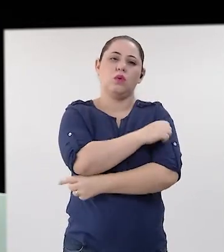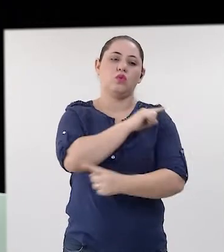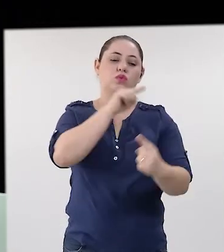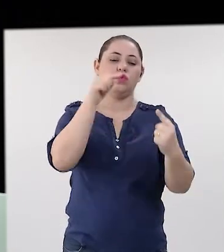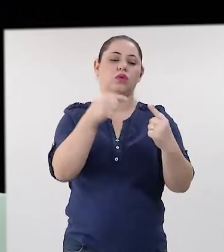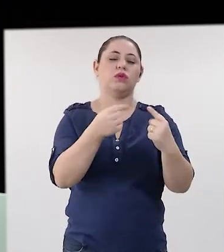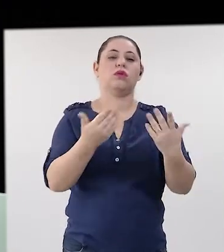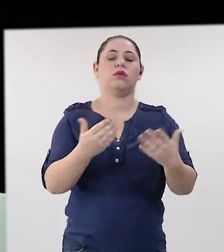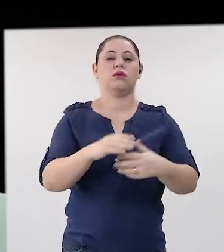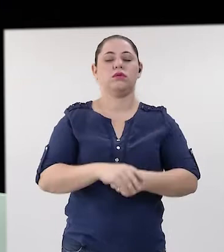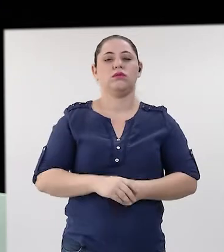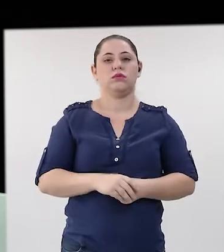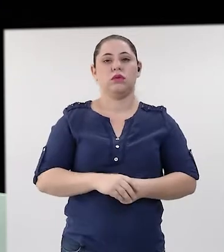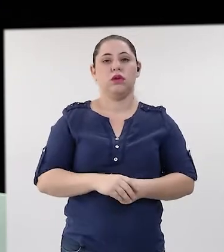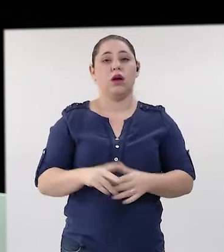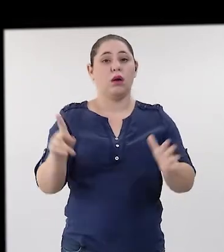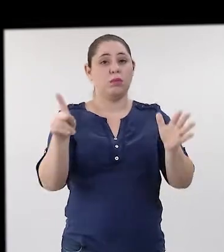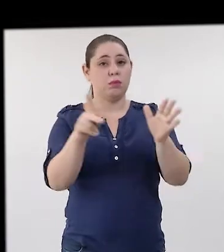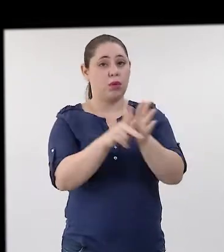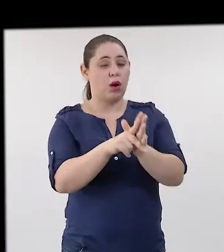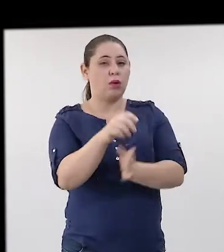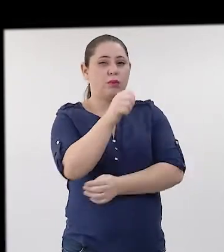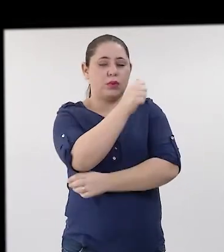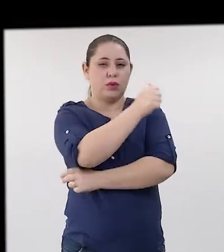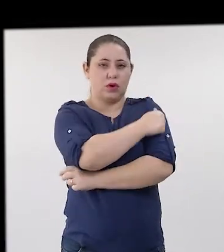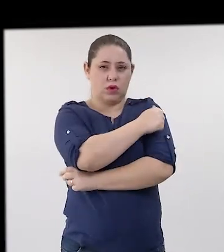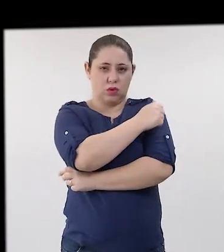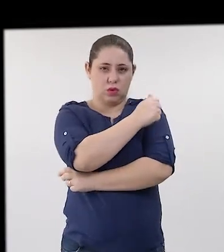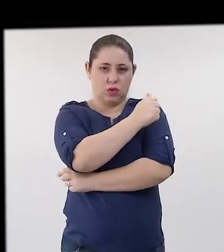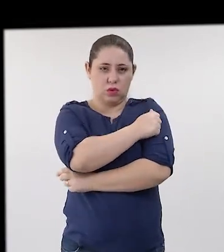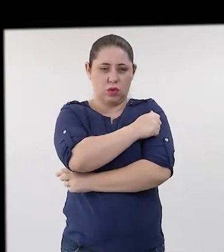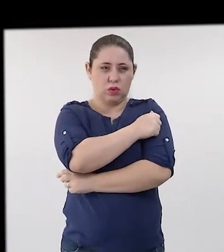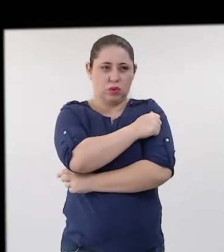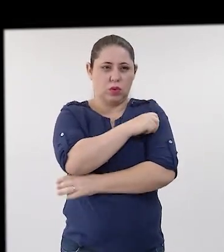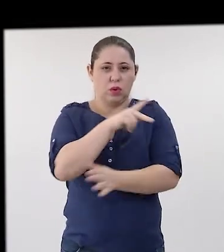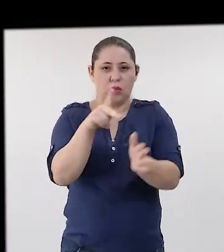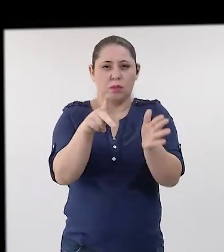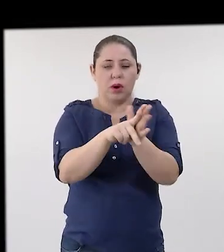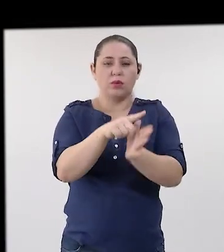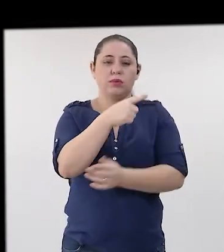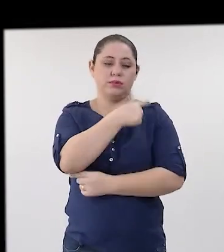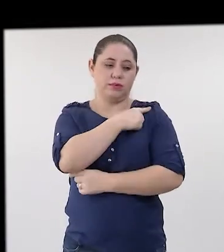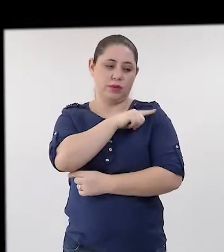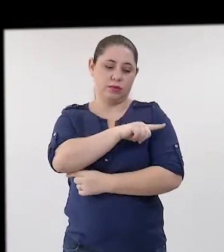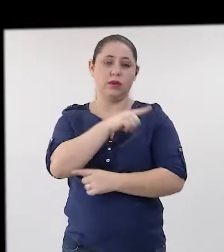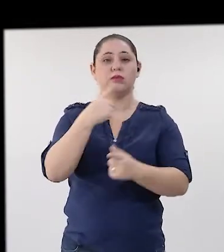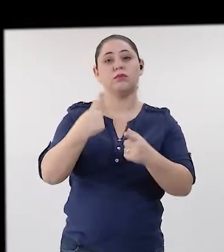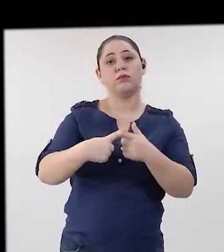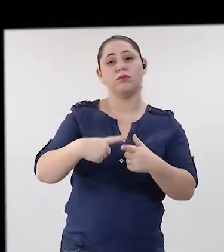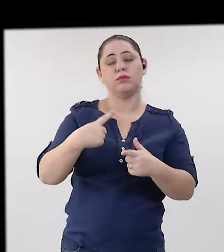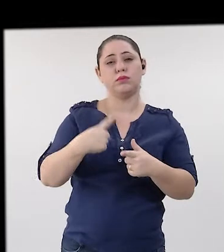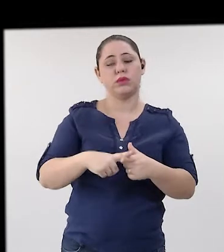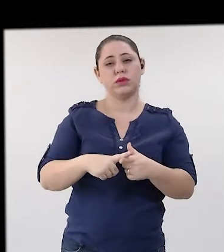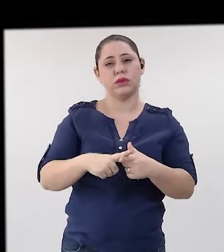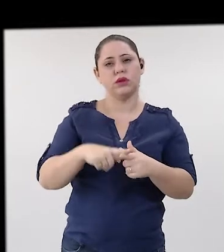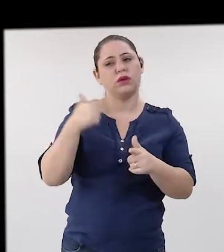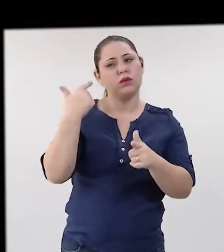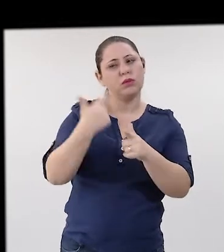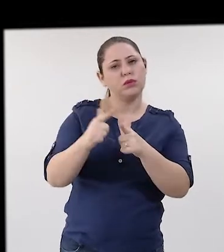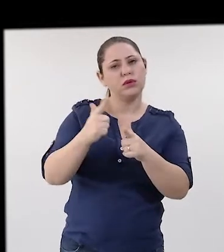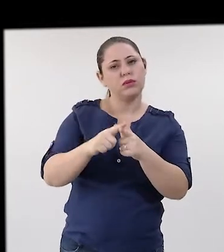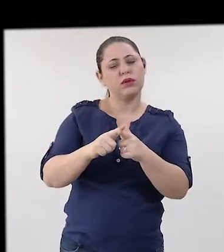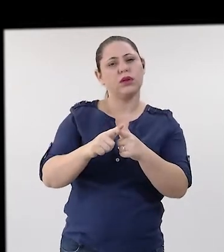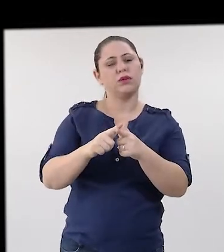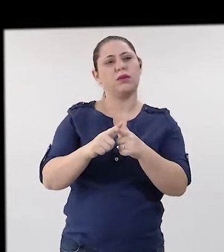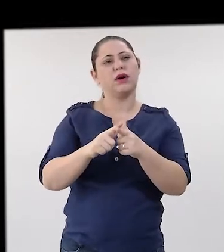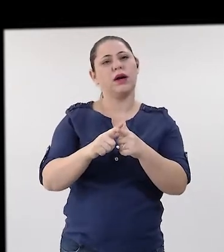Game of Students é voltado? Ele é voltado para estudantes especificamente do primeiro ano do ensino médio, porque a